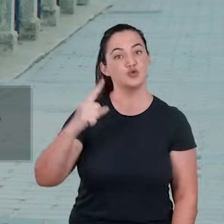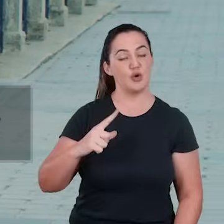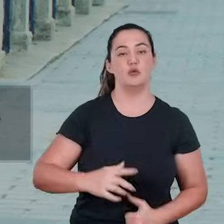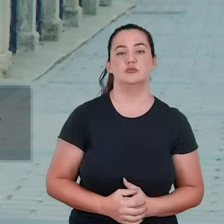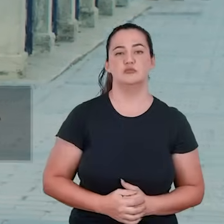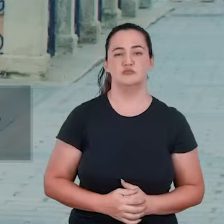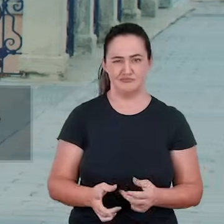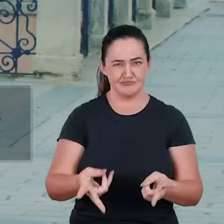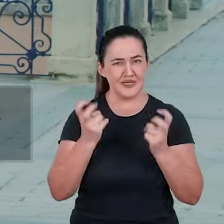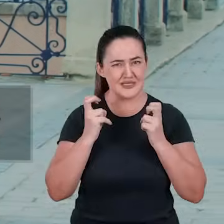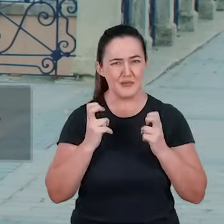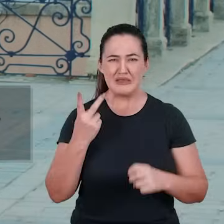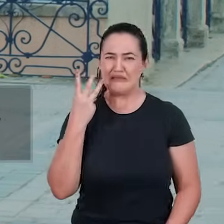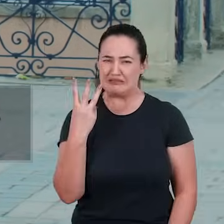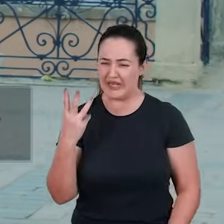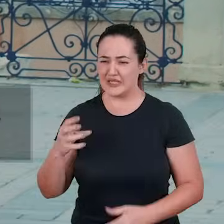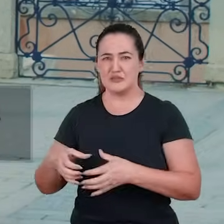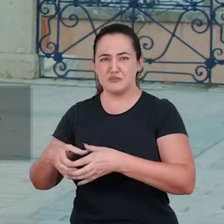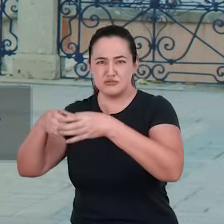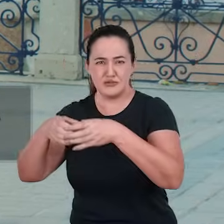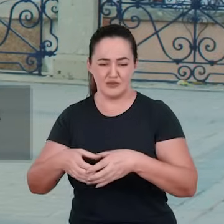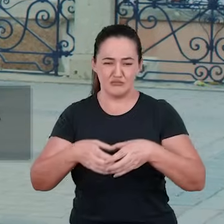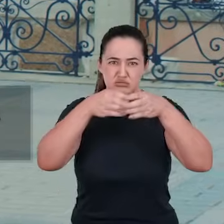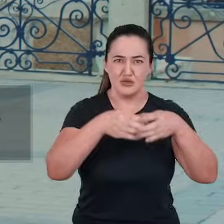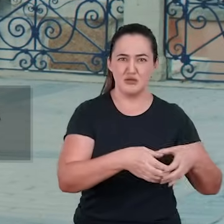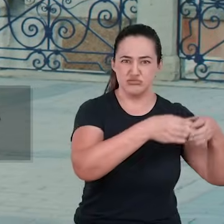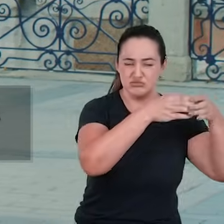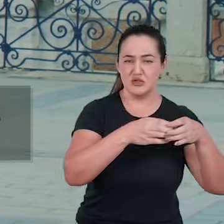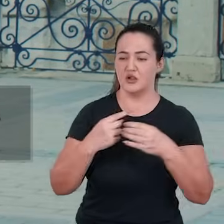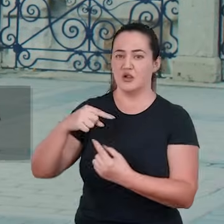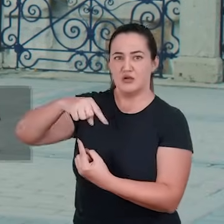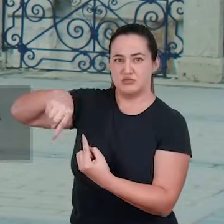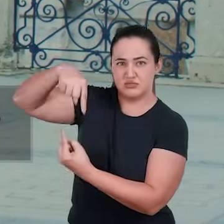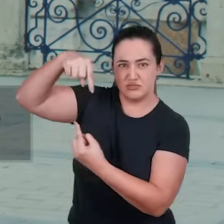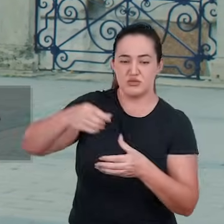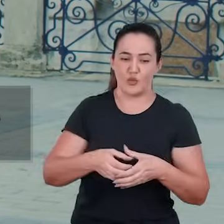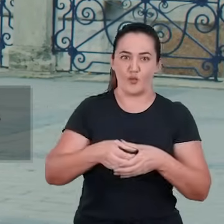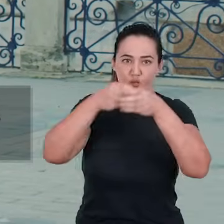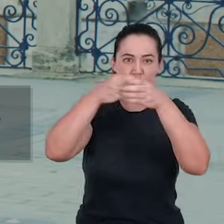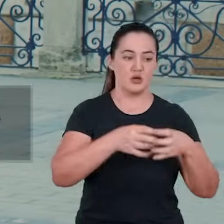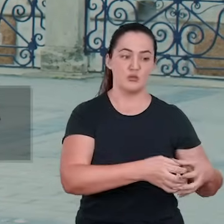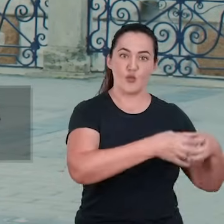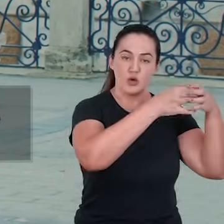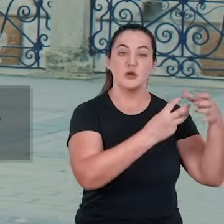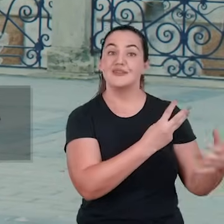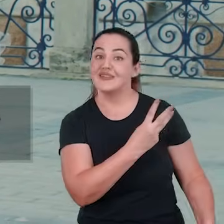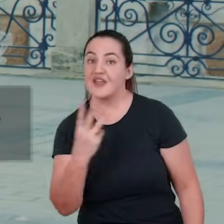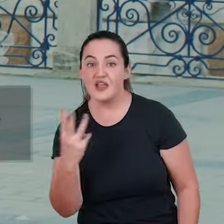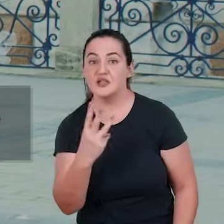as coincidências? O obelisco que apareceu lá na frente seria em homenagem ao Deus